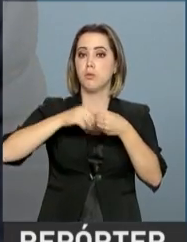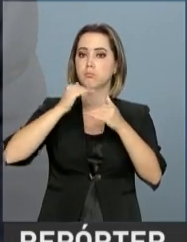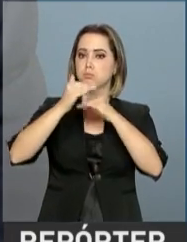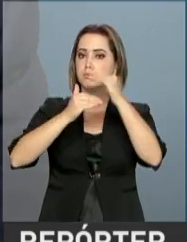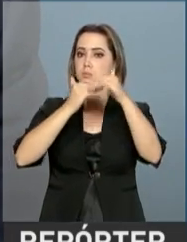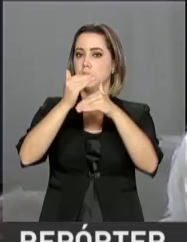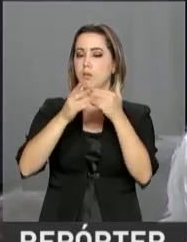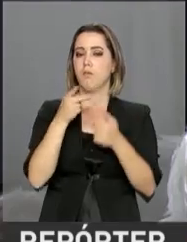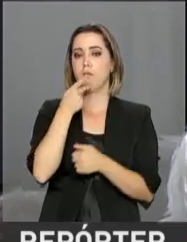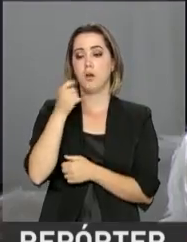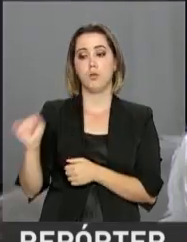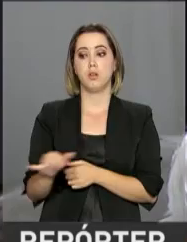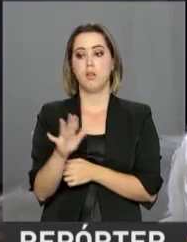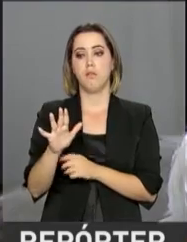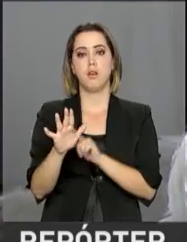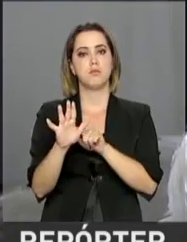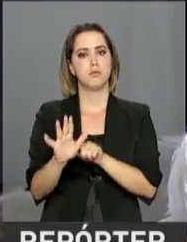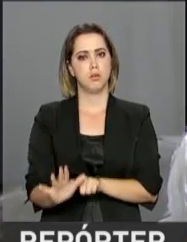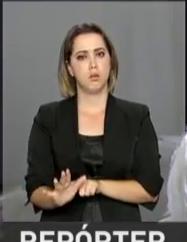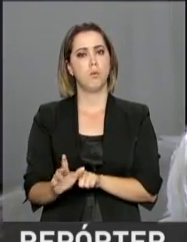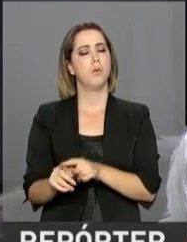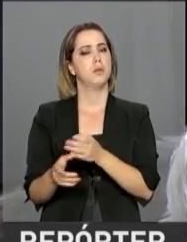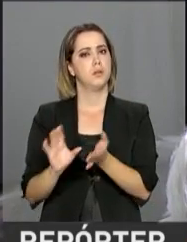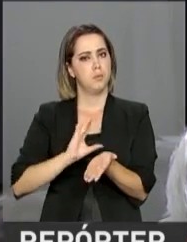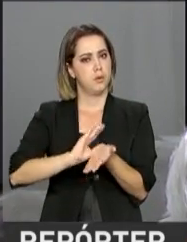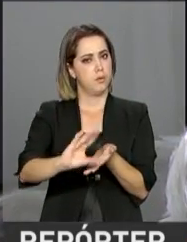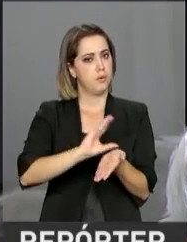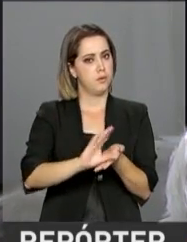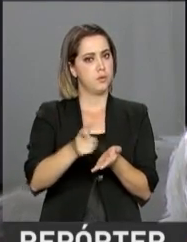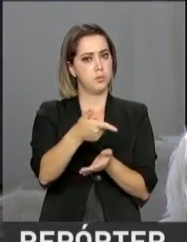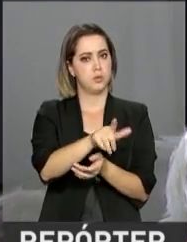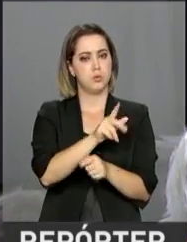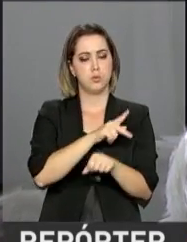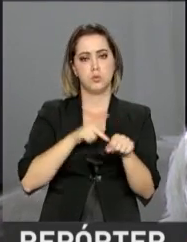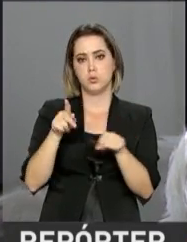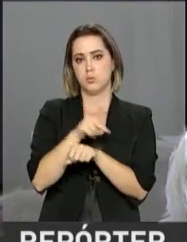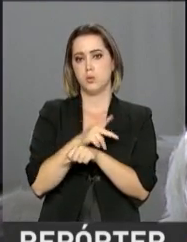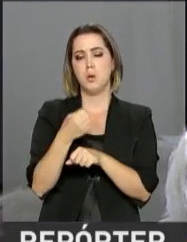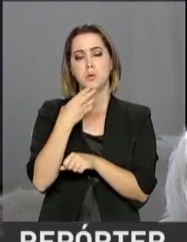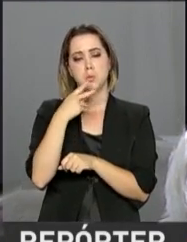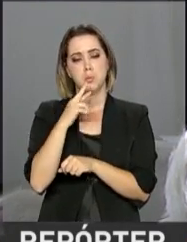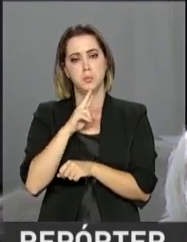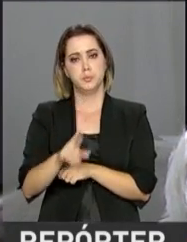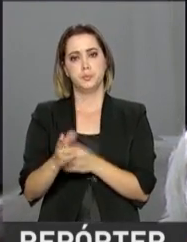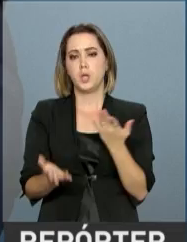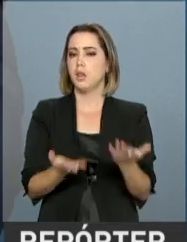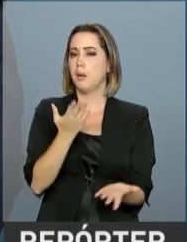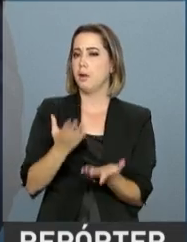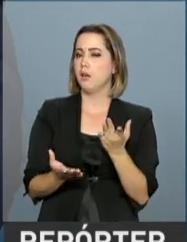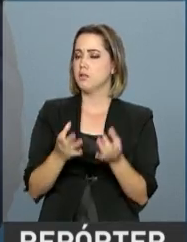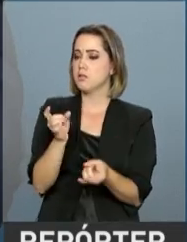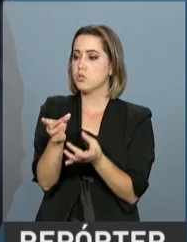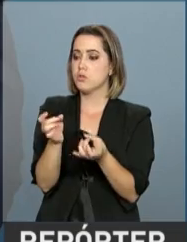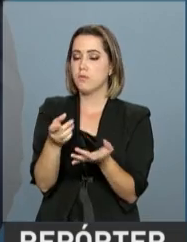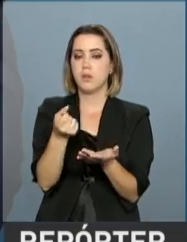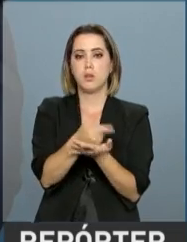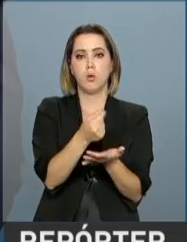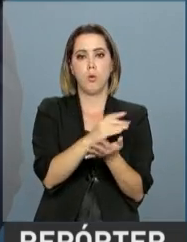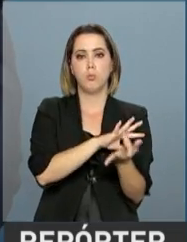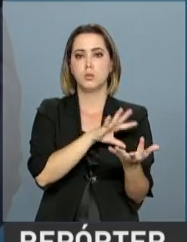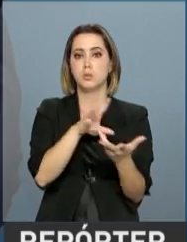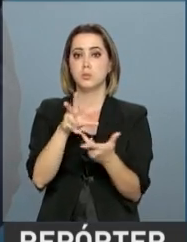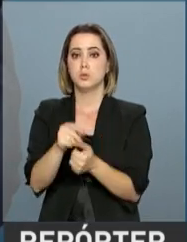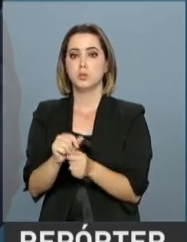queda da infla aento do investimento estrangeiro direto o bom resultado da balança comercial a melhora das